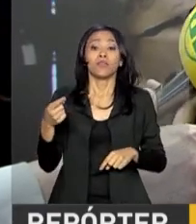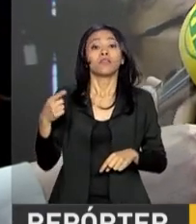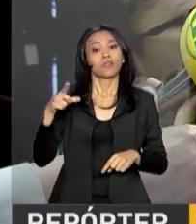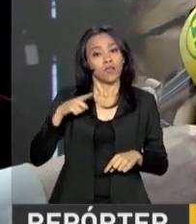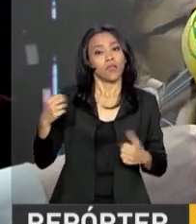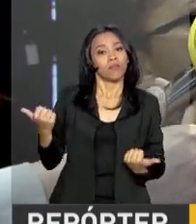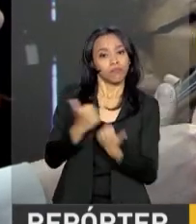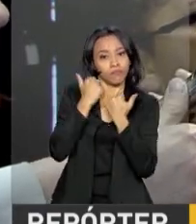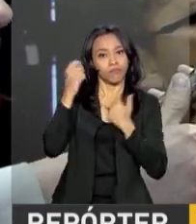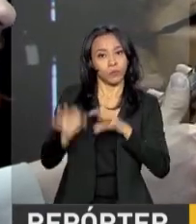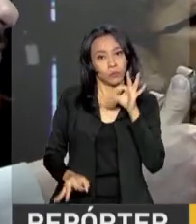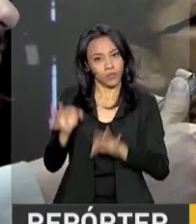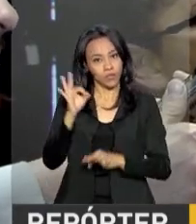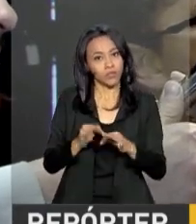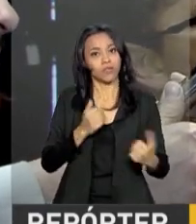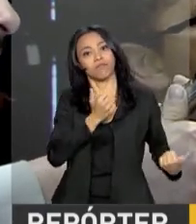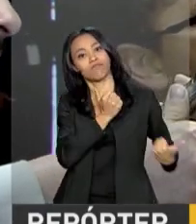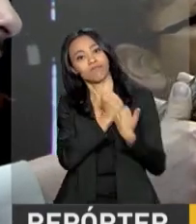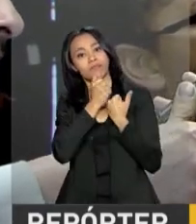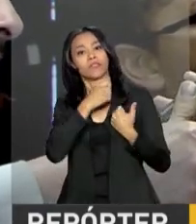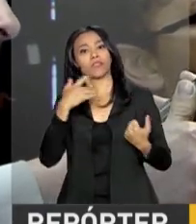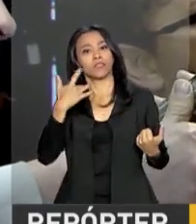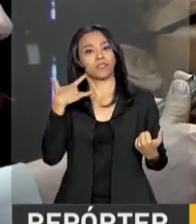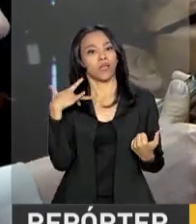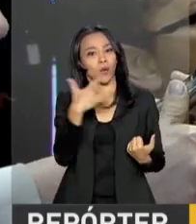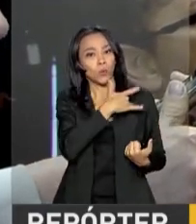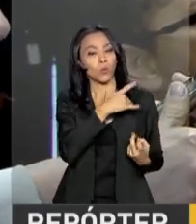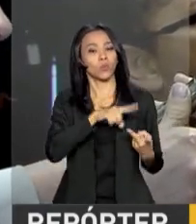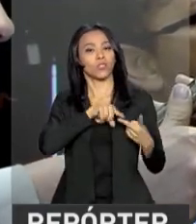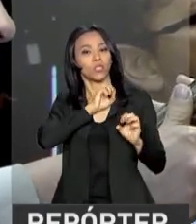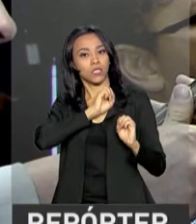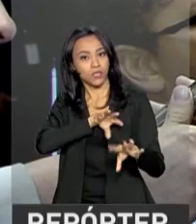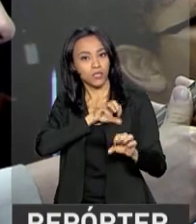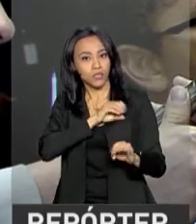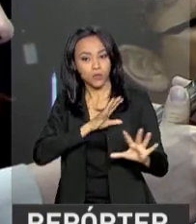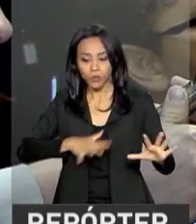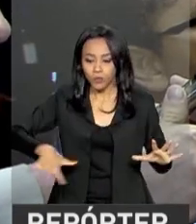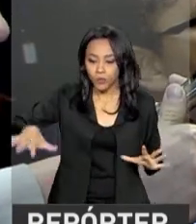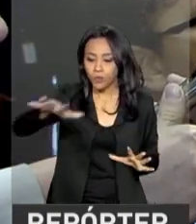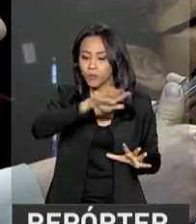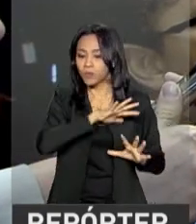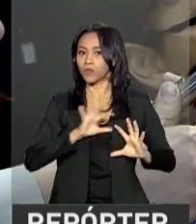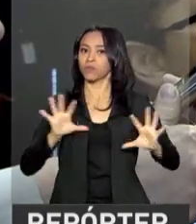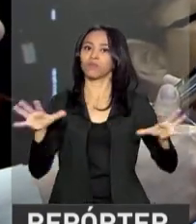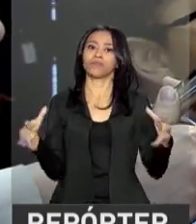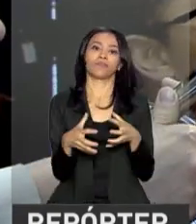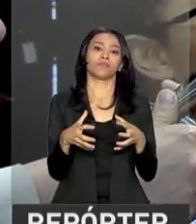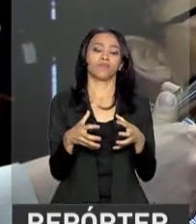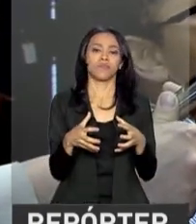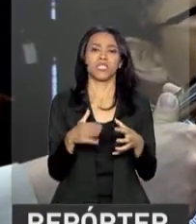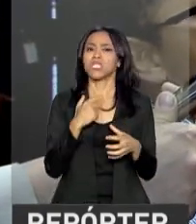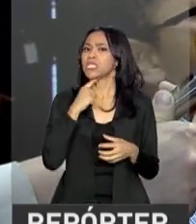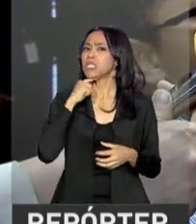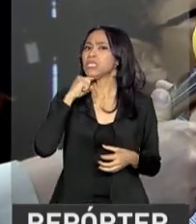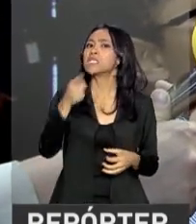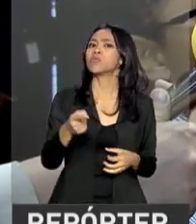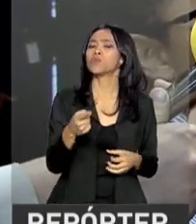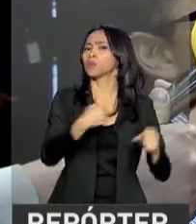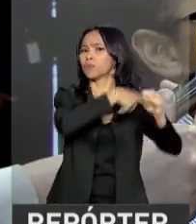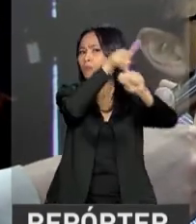sim mas é a saúde a educação é crescimento com geração de oportunidade de trabalho o nenhum país